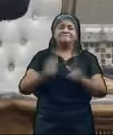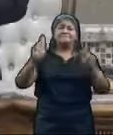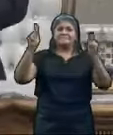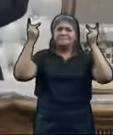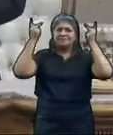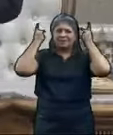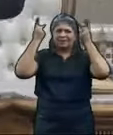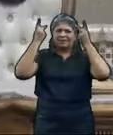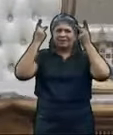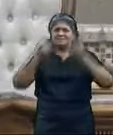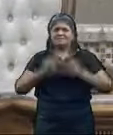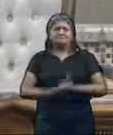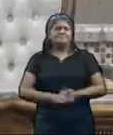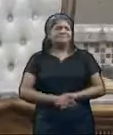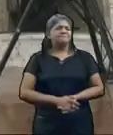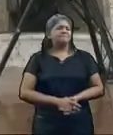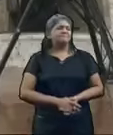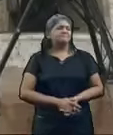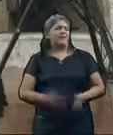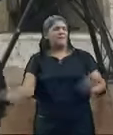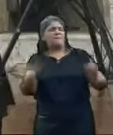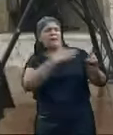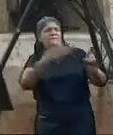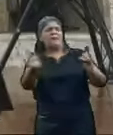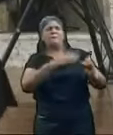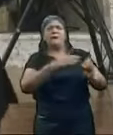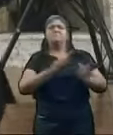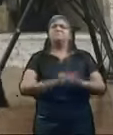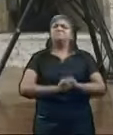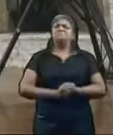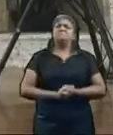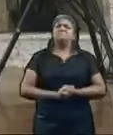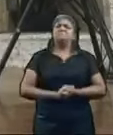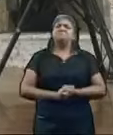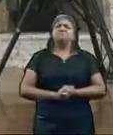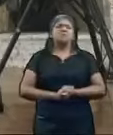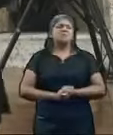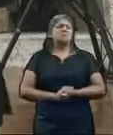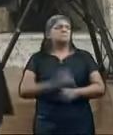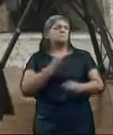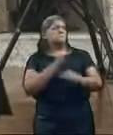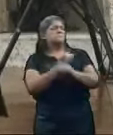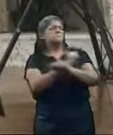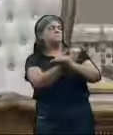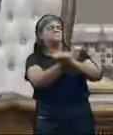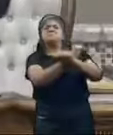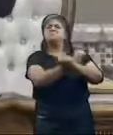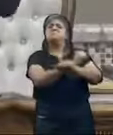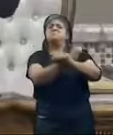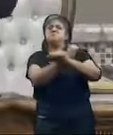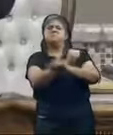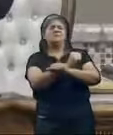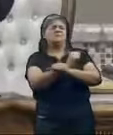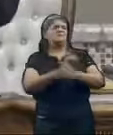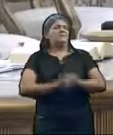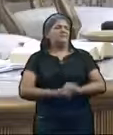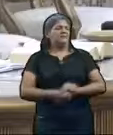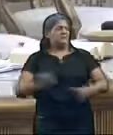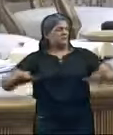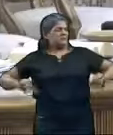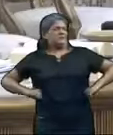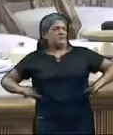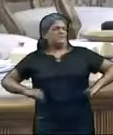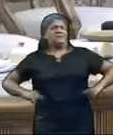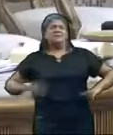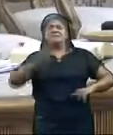perseguiram massacrados aposto disseram que o que que ele falou vocês estão proibidos de falar de Jesus aí vai embora e não quero saber da região de